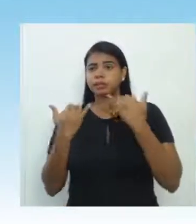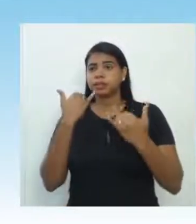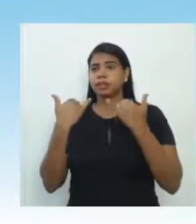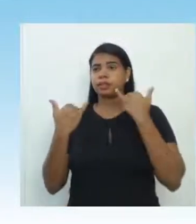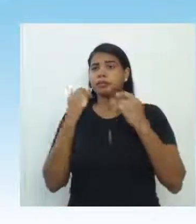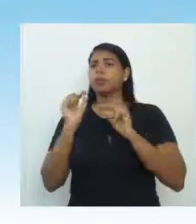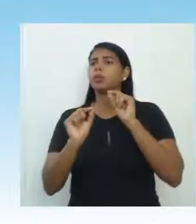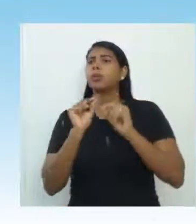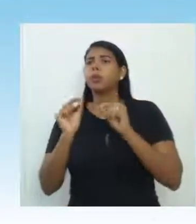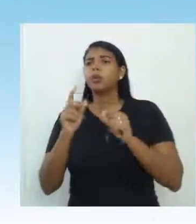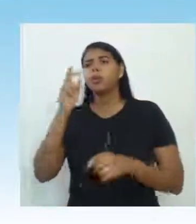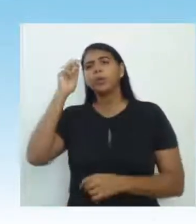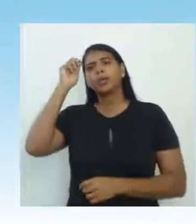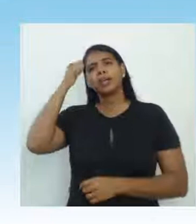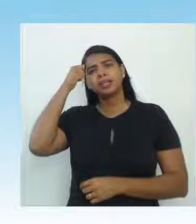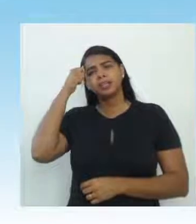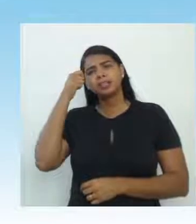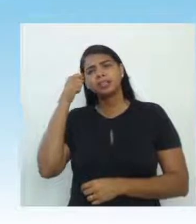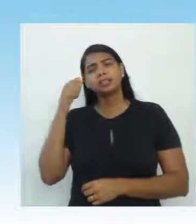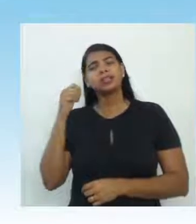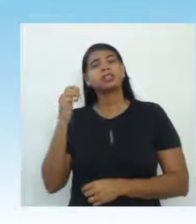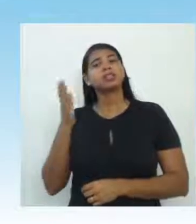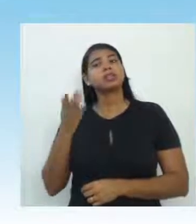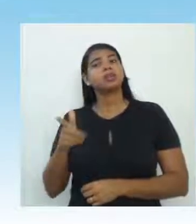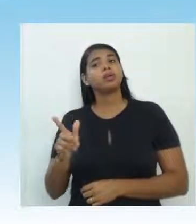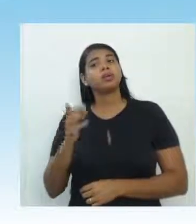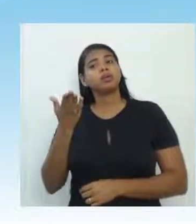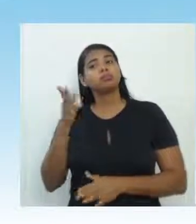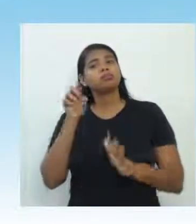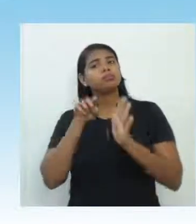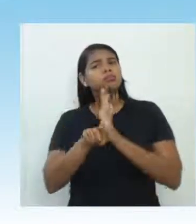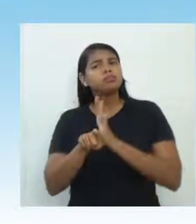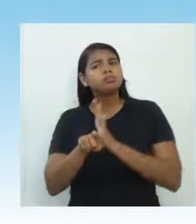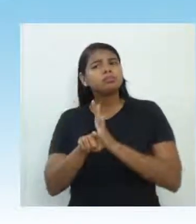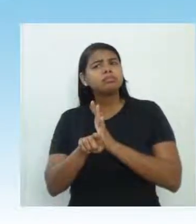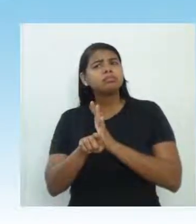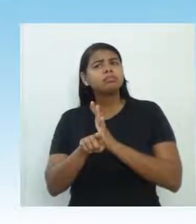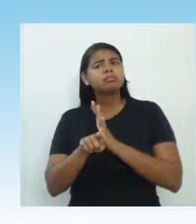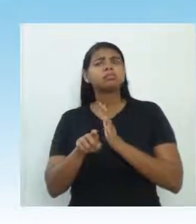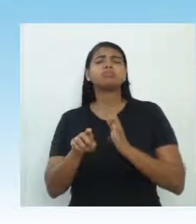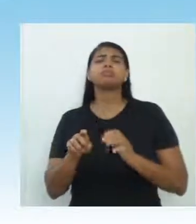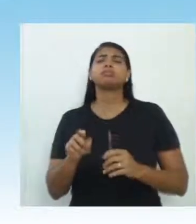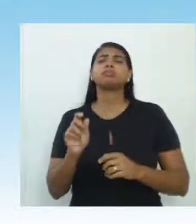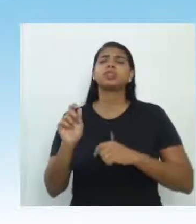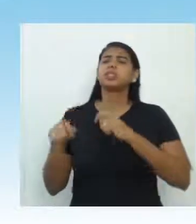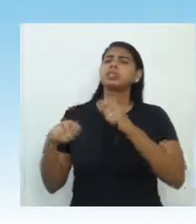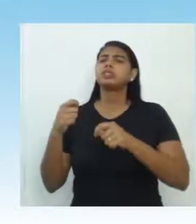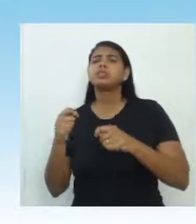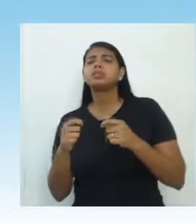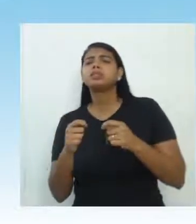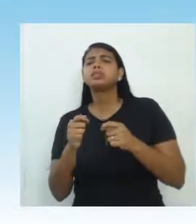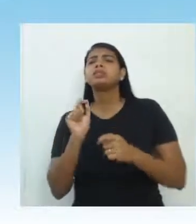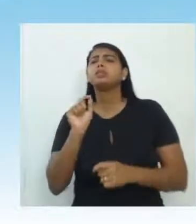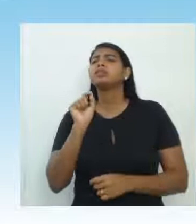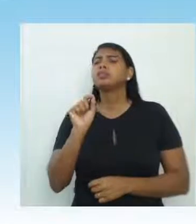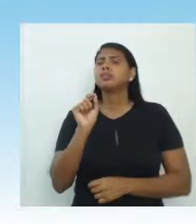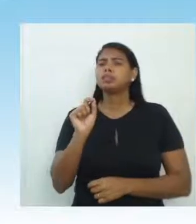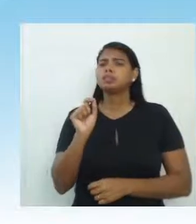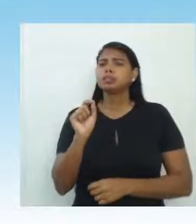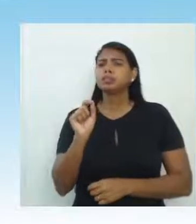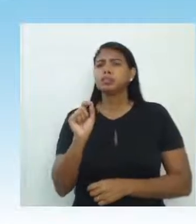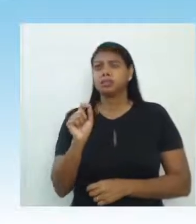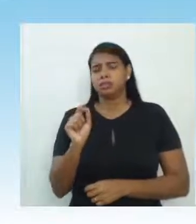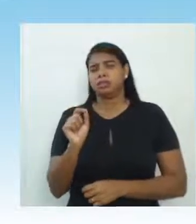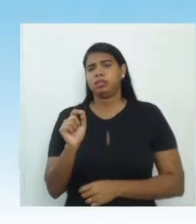é racismo e você perguntar: eita, será que tal coisa é racismo? Outra coisa é você questionar se é